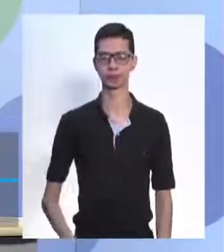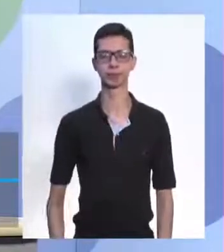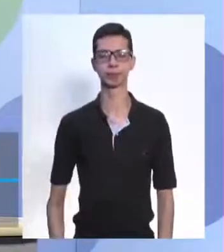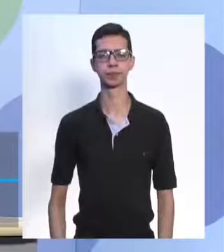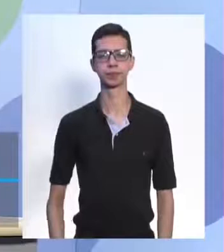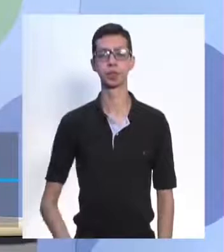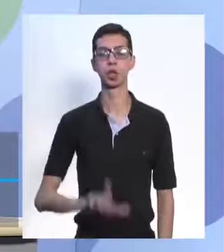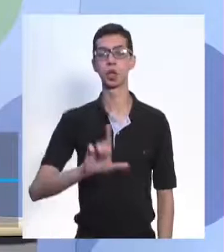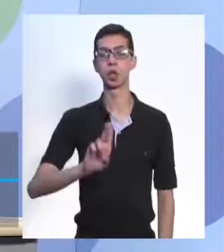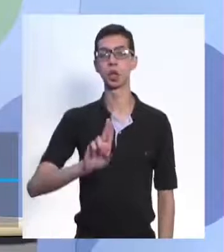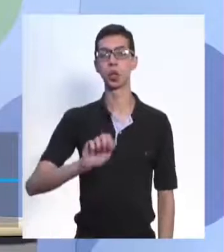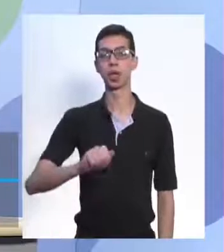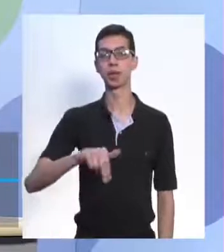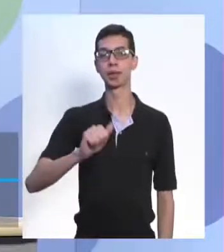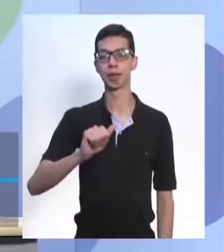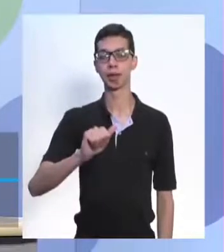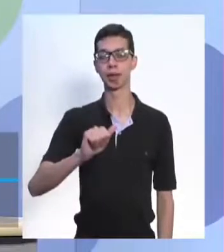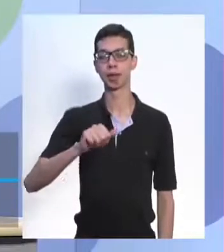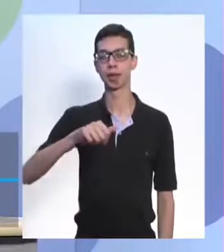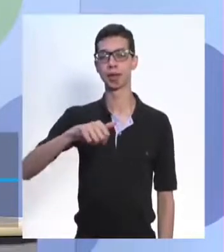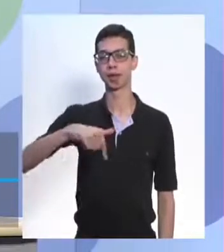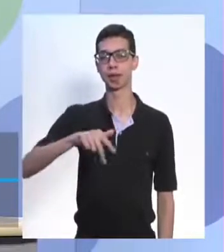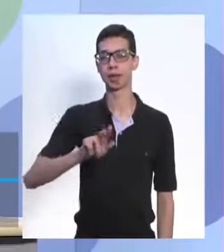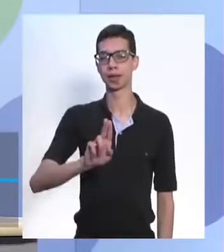Luana Kemily, são múltiplos ou